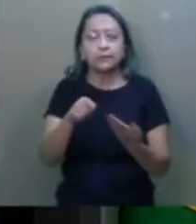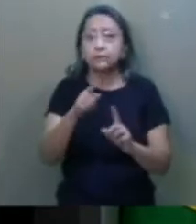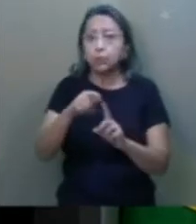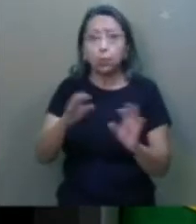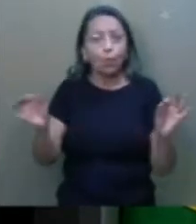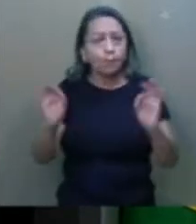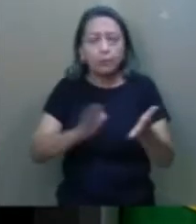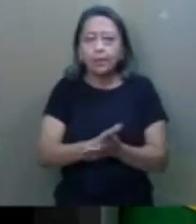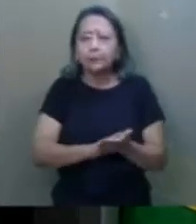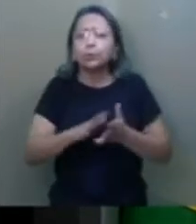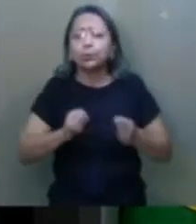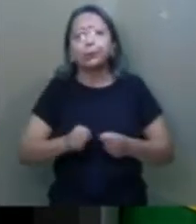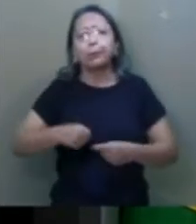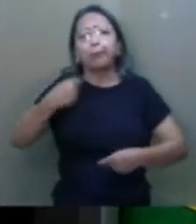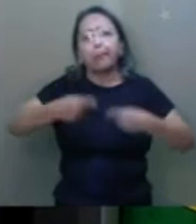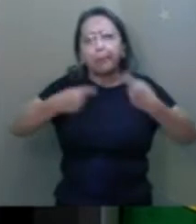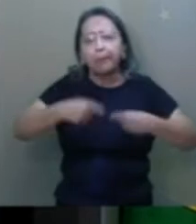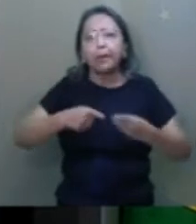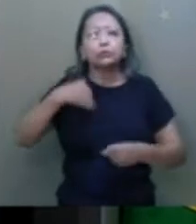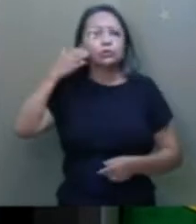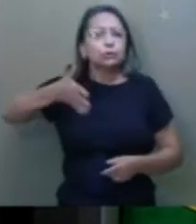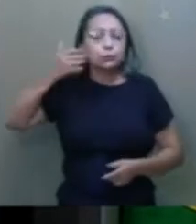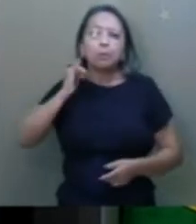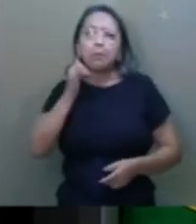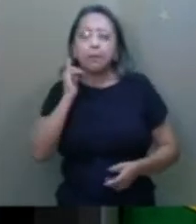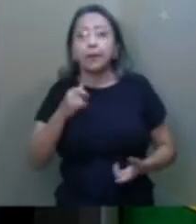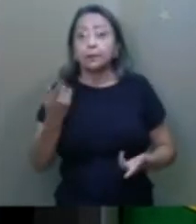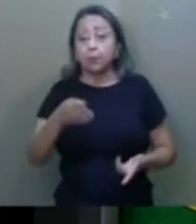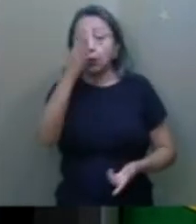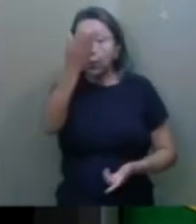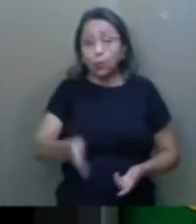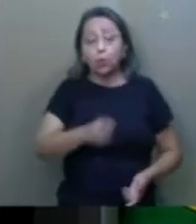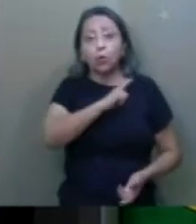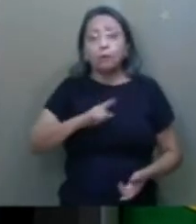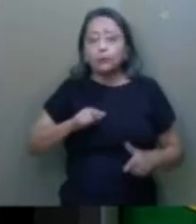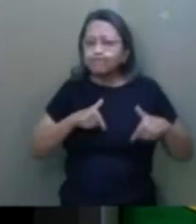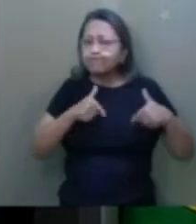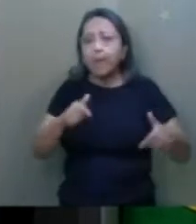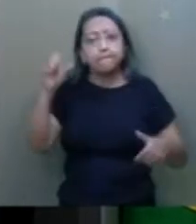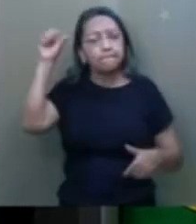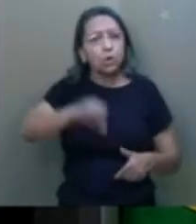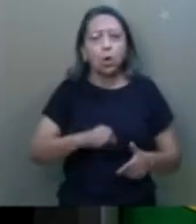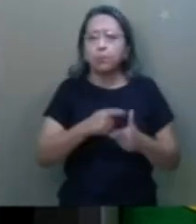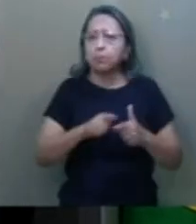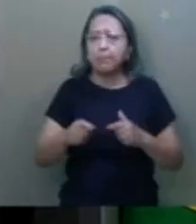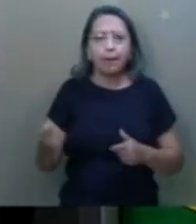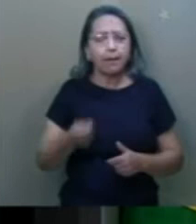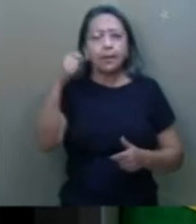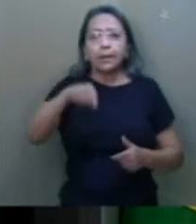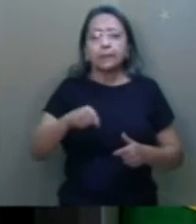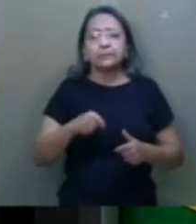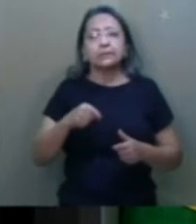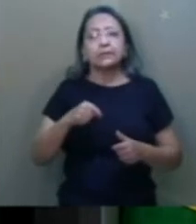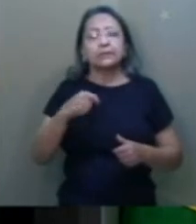Nenhuma. Tudo no discurso, na narrativa. Um governo que enfrentou a pior crise sanitária, como foi essa questão